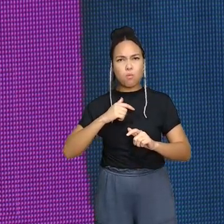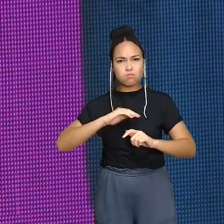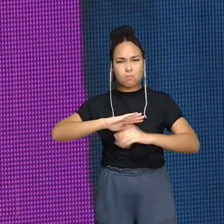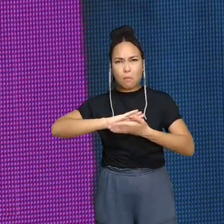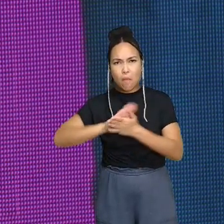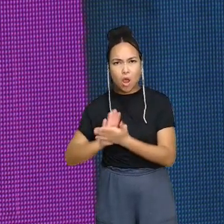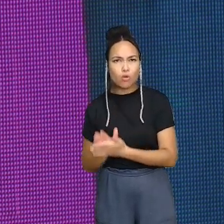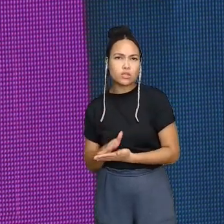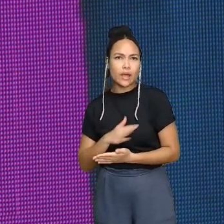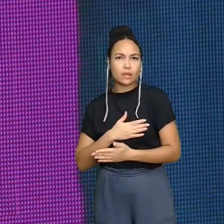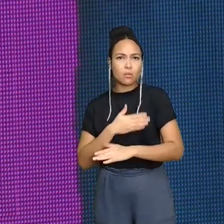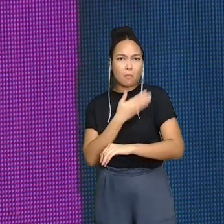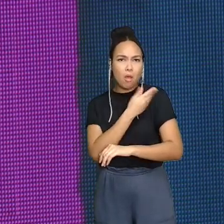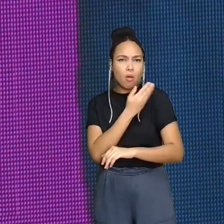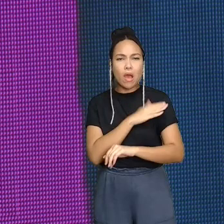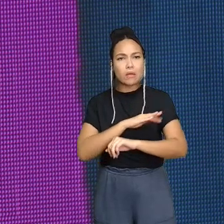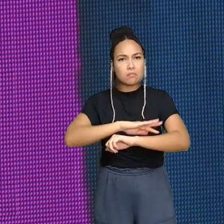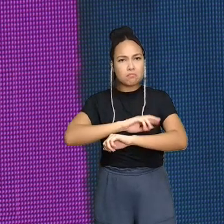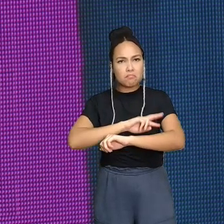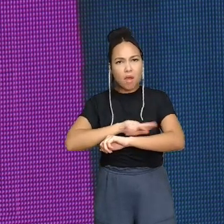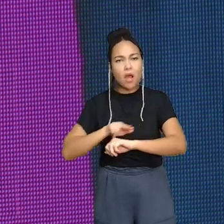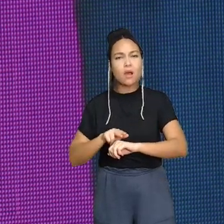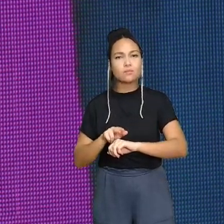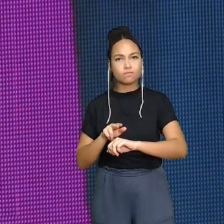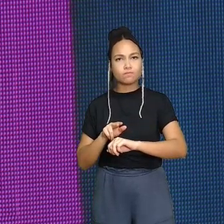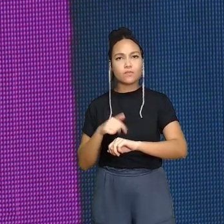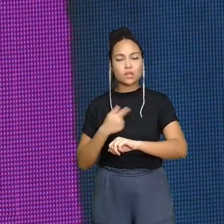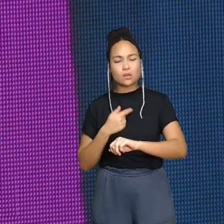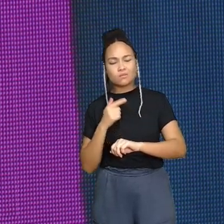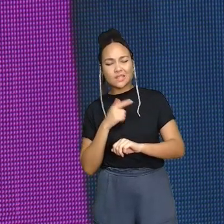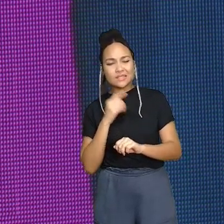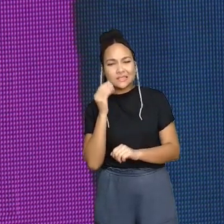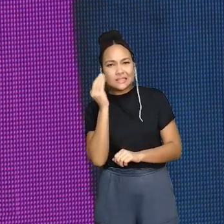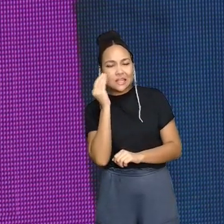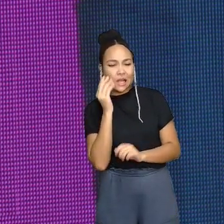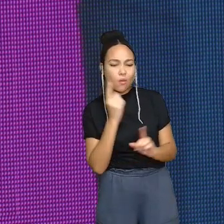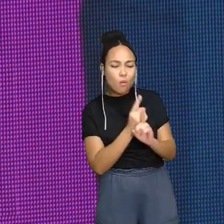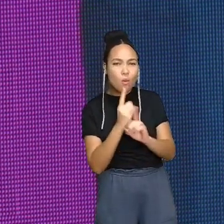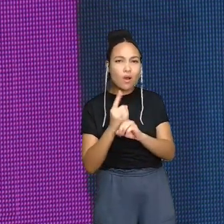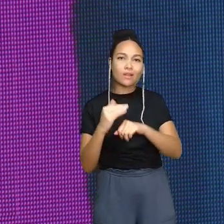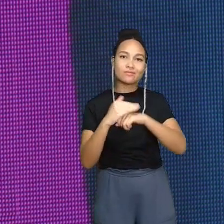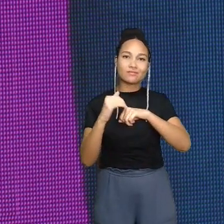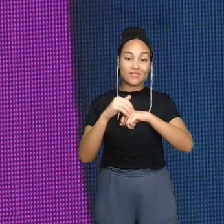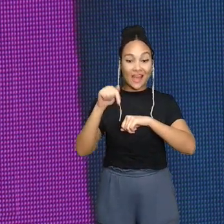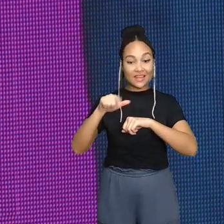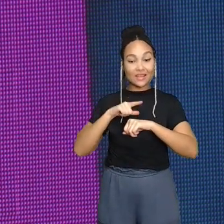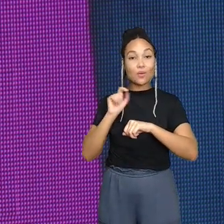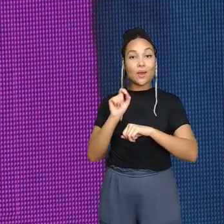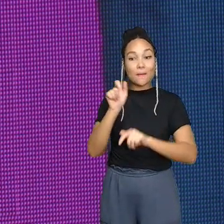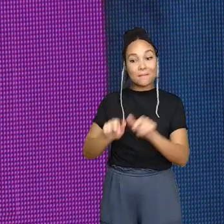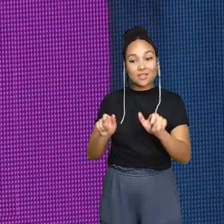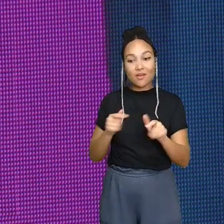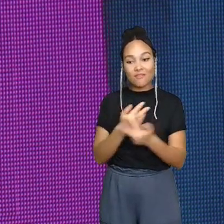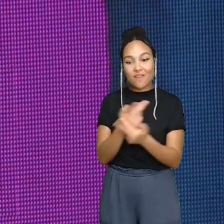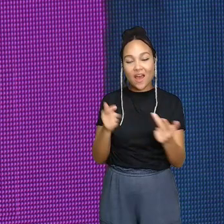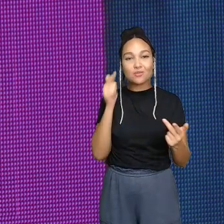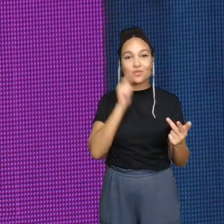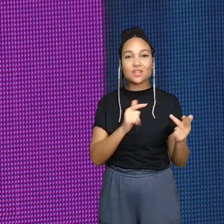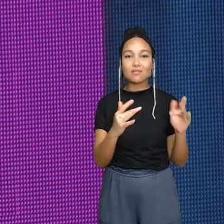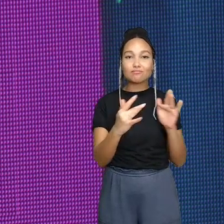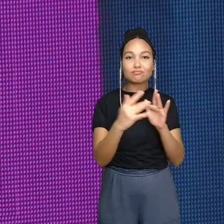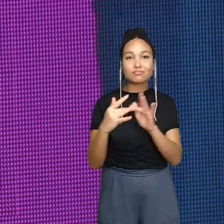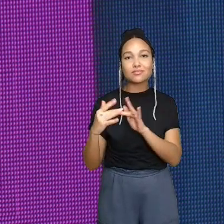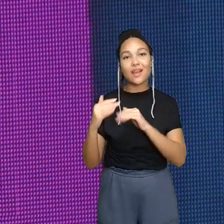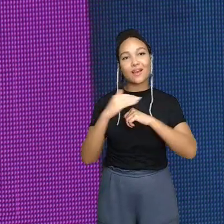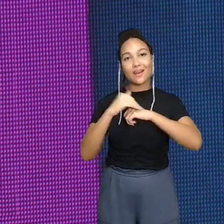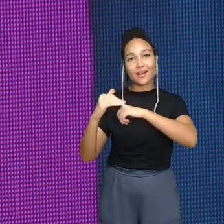gente vai descobrir uma forma de chegar no afeto. E aqui tem um monte de anteninha propagando afeto para a gente poder chegar nas pessoas, e eu deixo esse convite